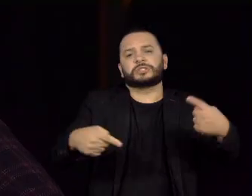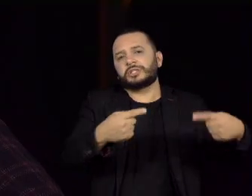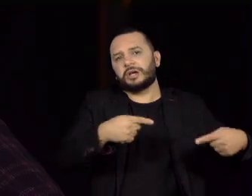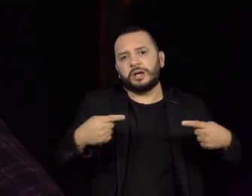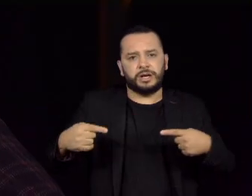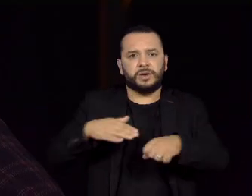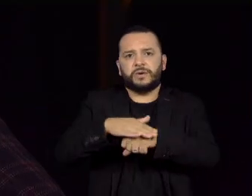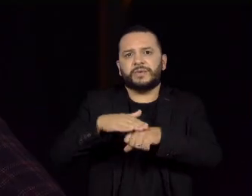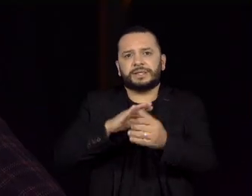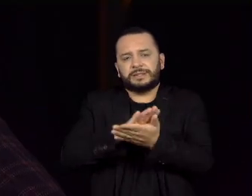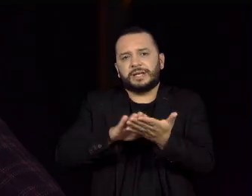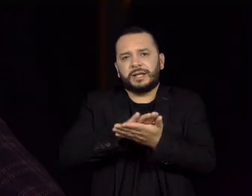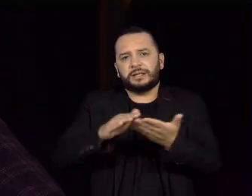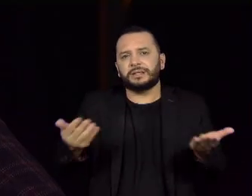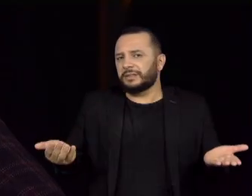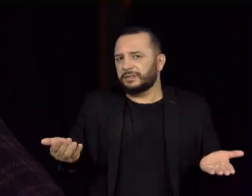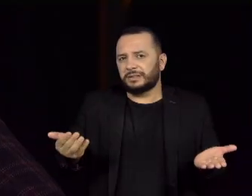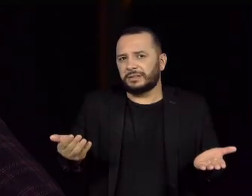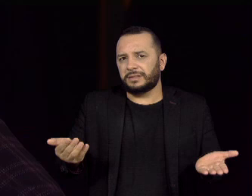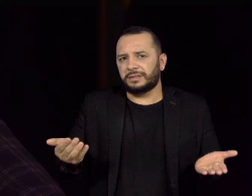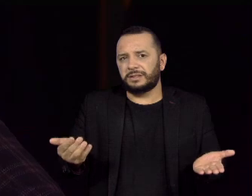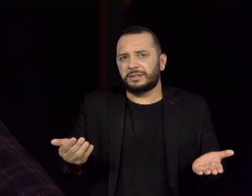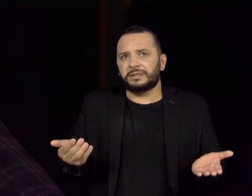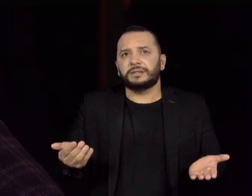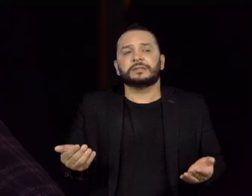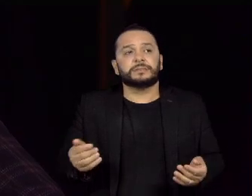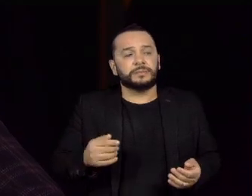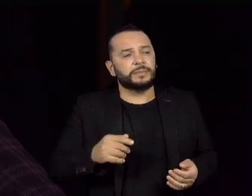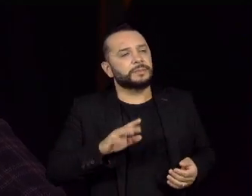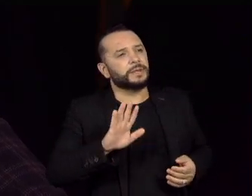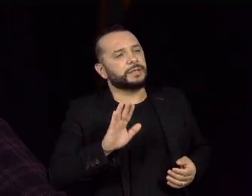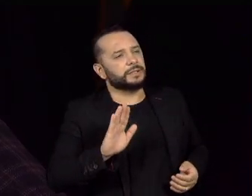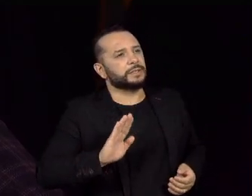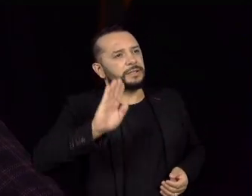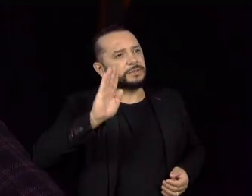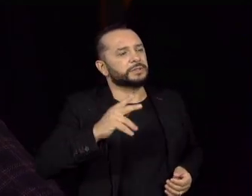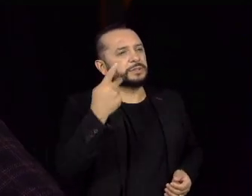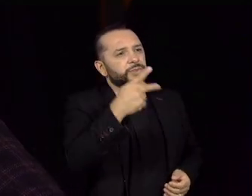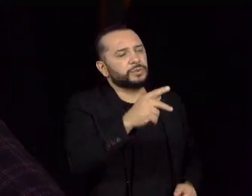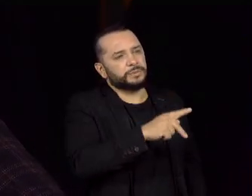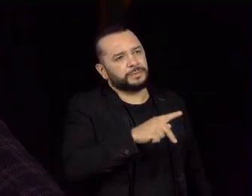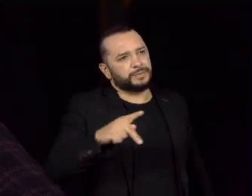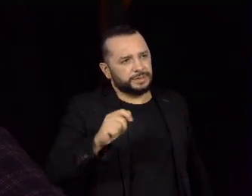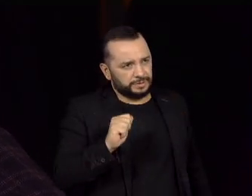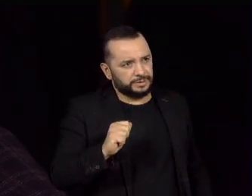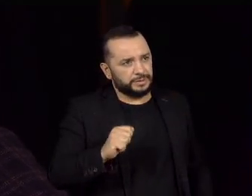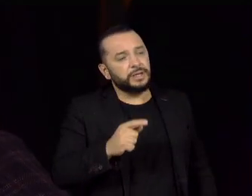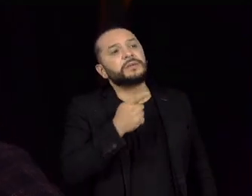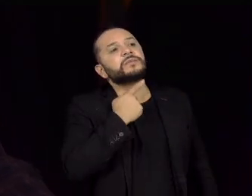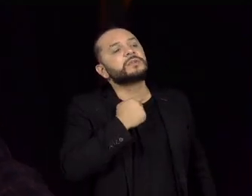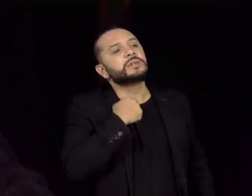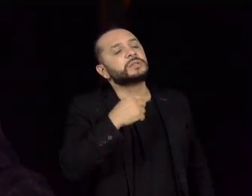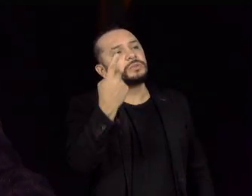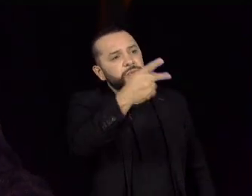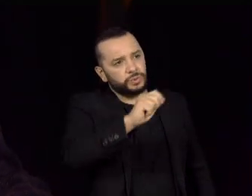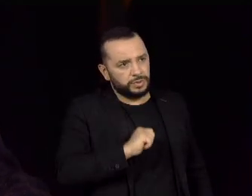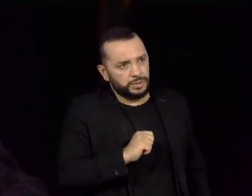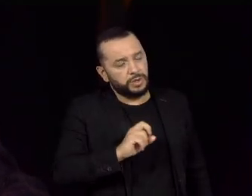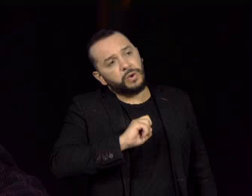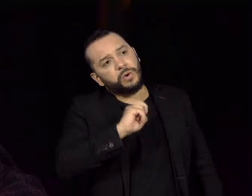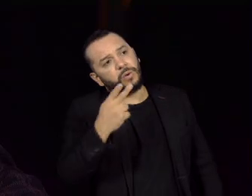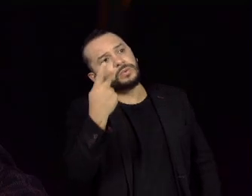me conta, uma possível candidatura à sua presidência é vontade sua ou do